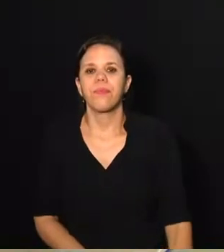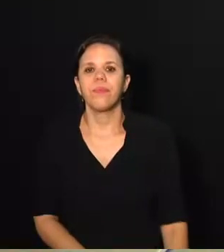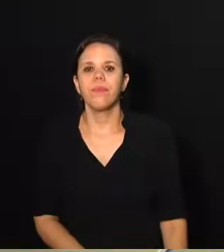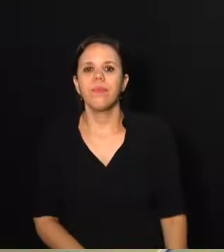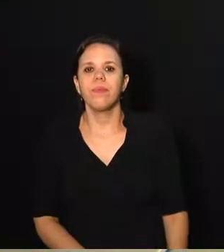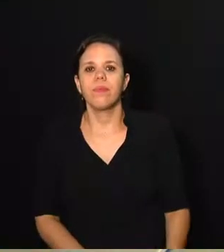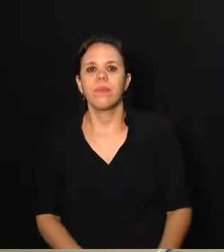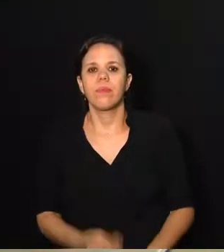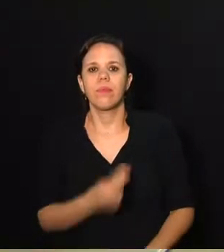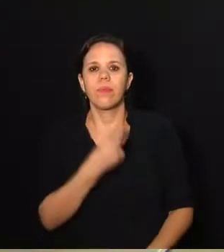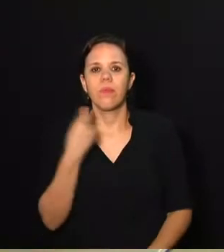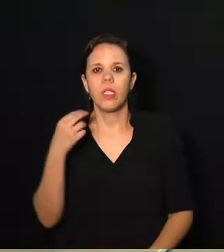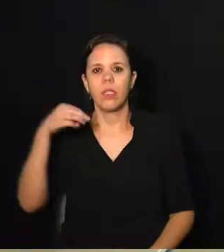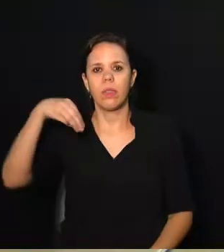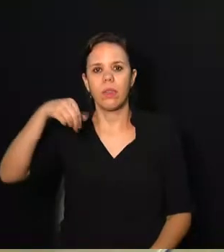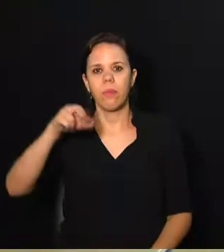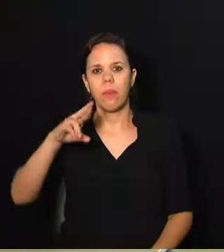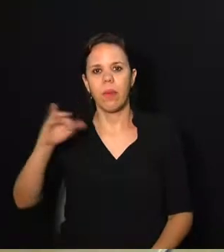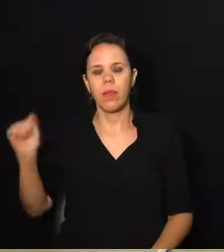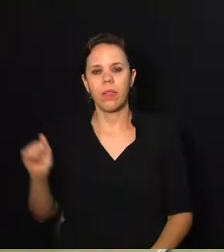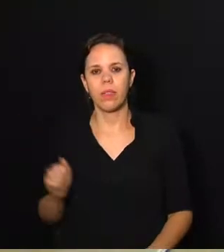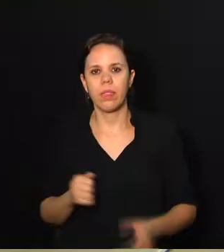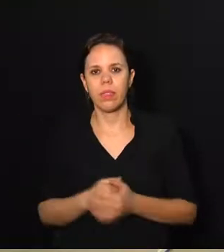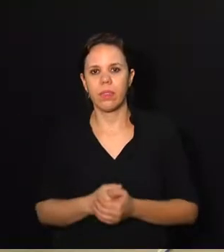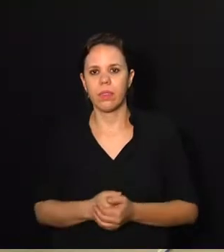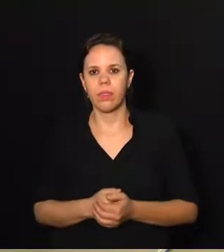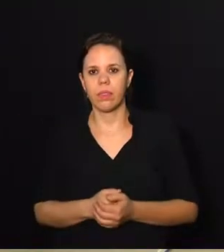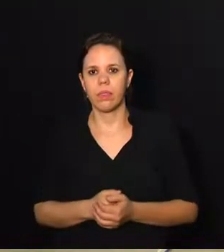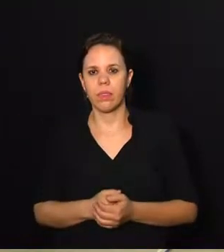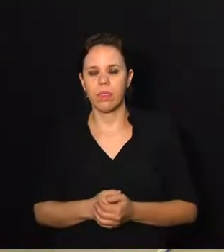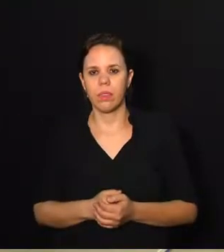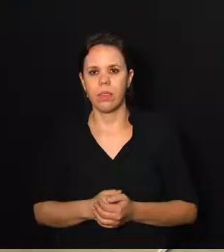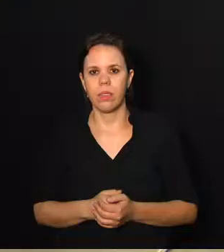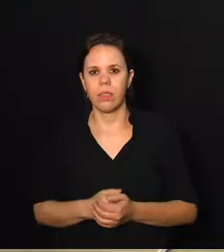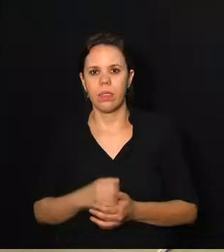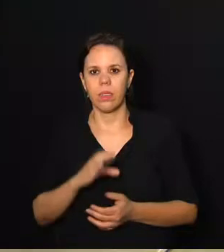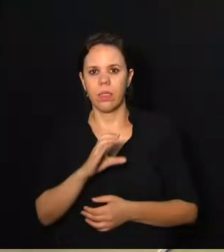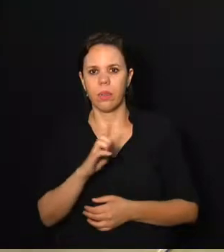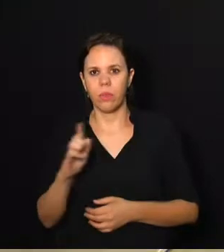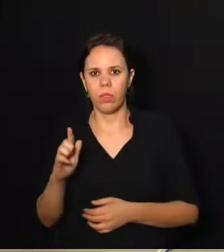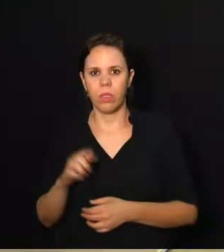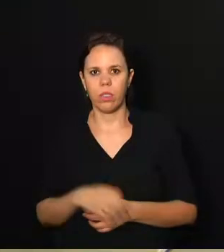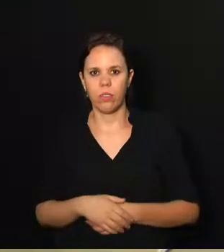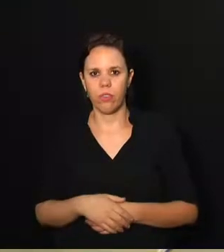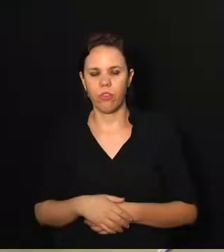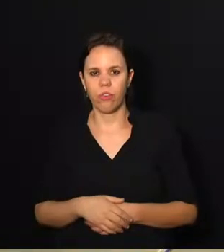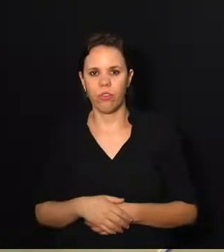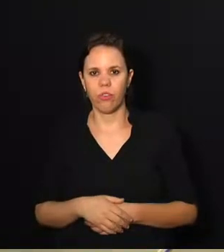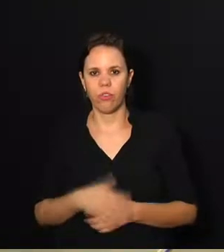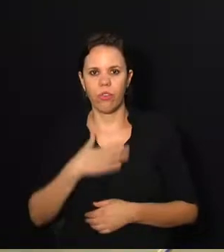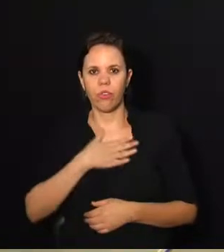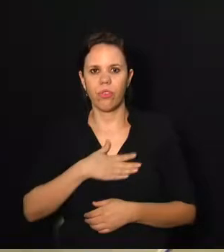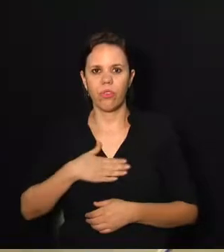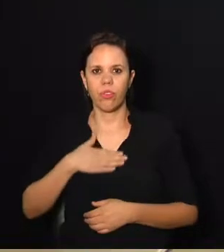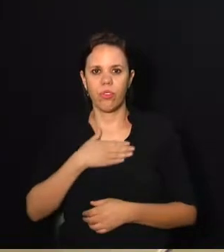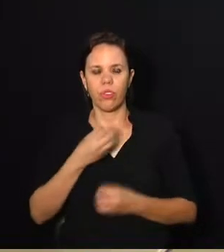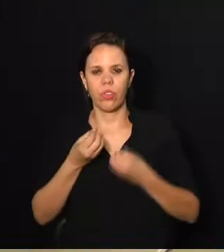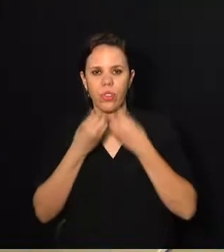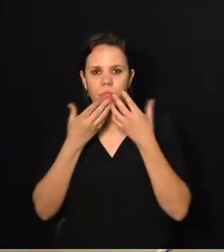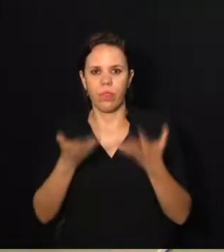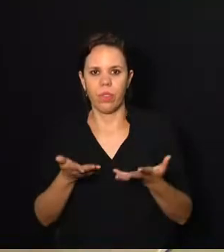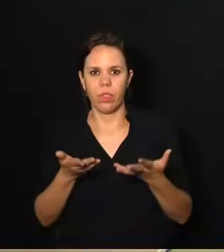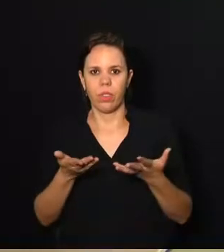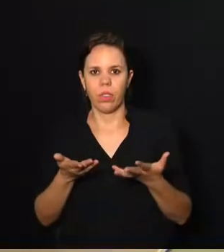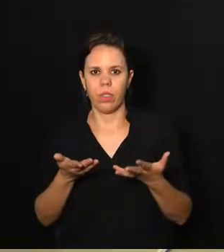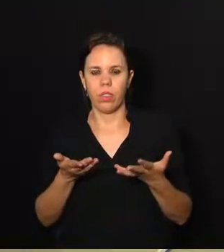Então, meu nome é Maria das Graças, é Graça lá do Campo Grande mesmo. Eu gostaria de falar